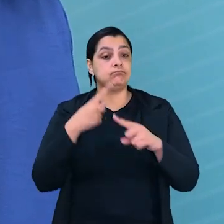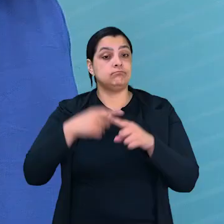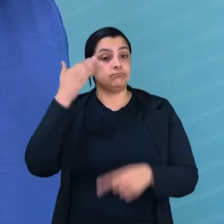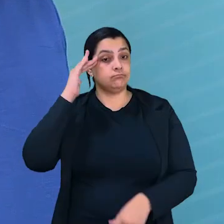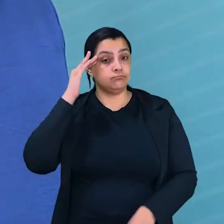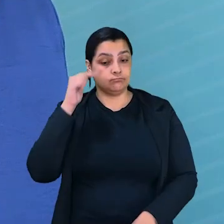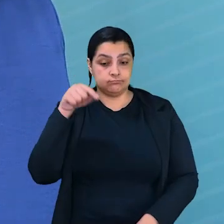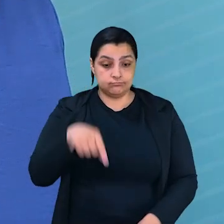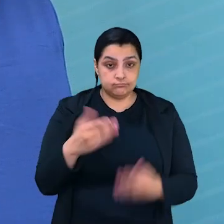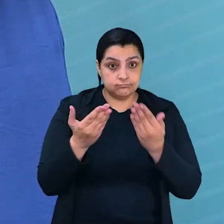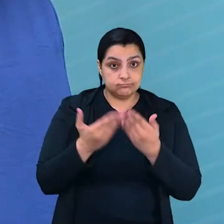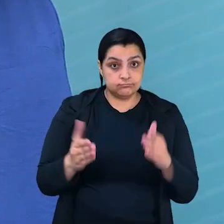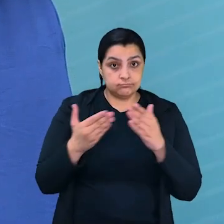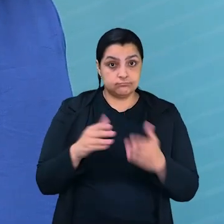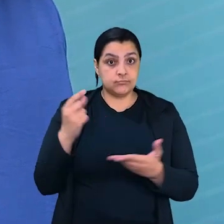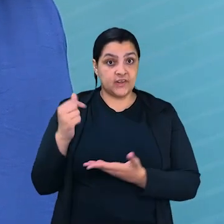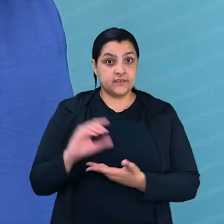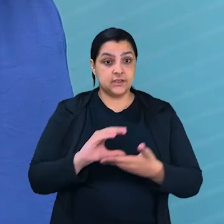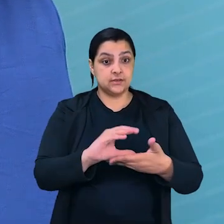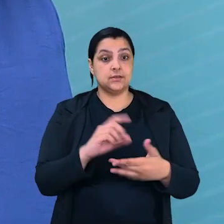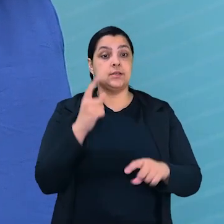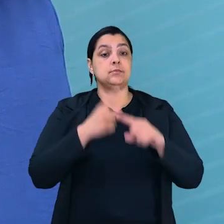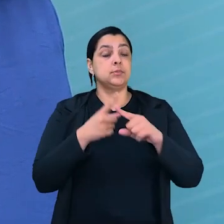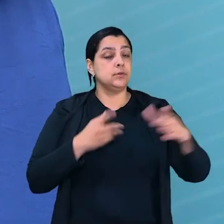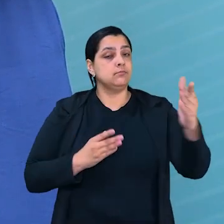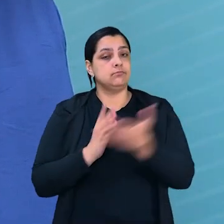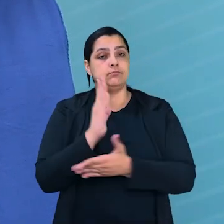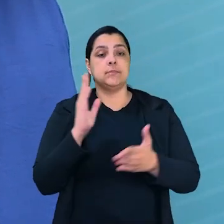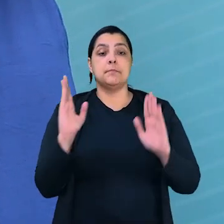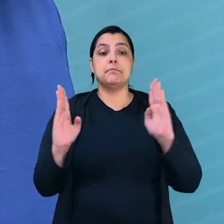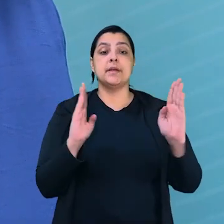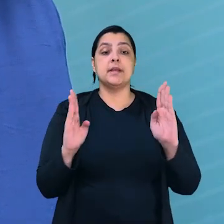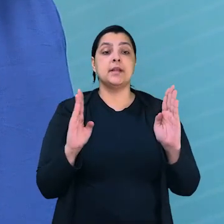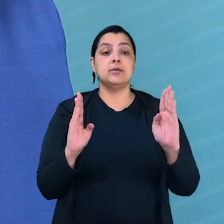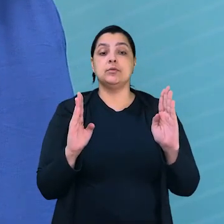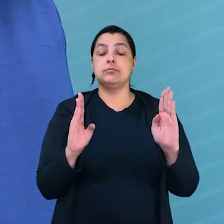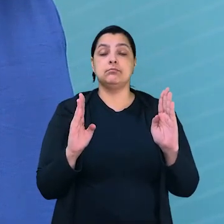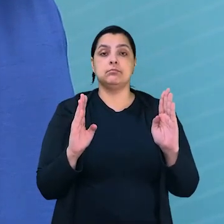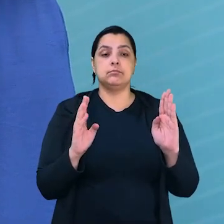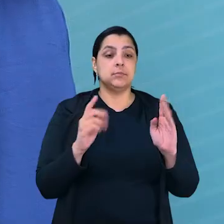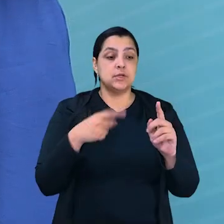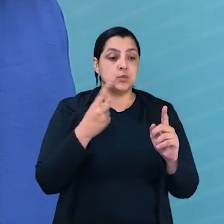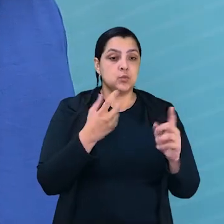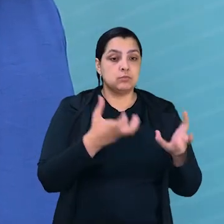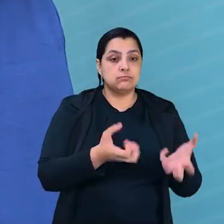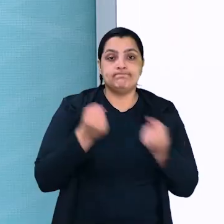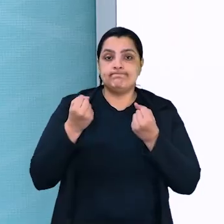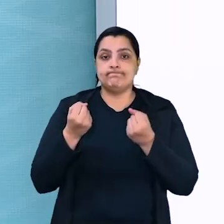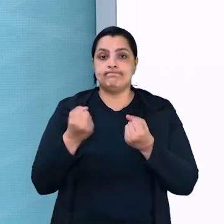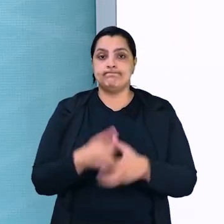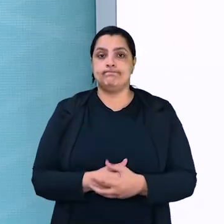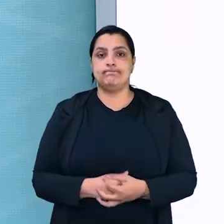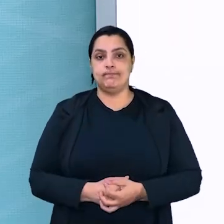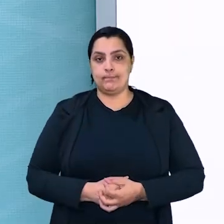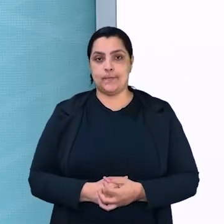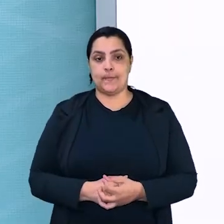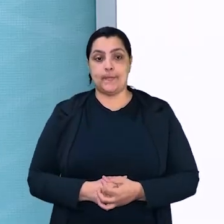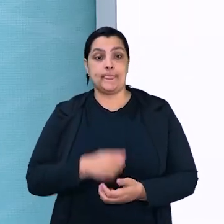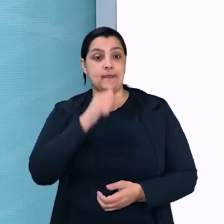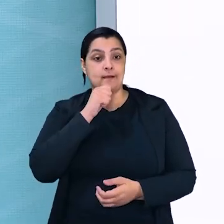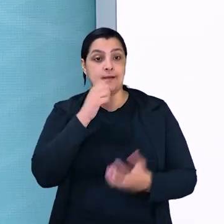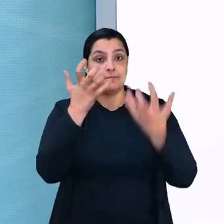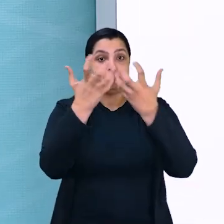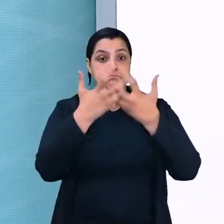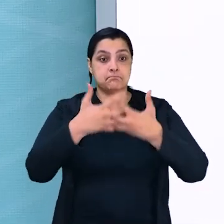o entendimento de que essa compensação financeira é válida mesmo durante os períodos de entre-safra. Para o